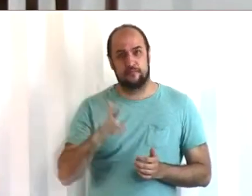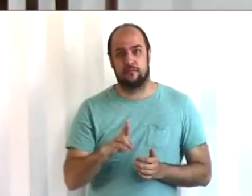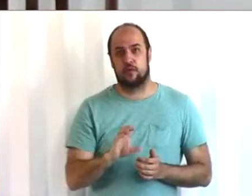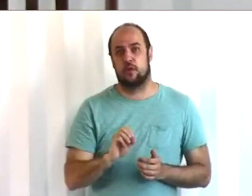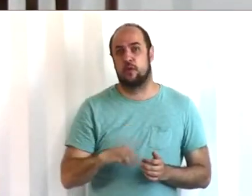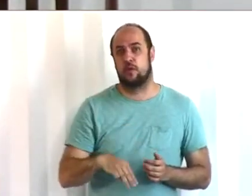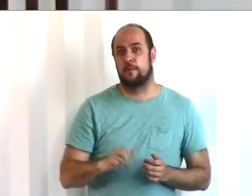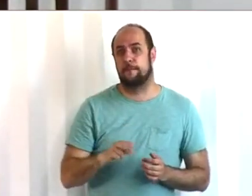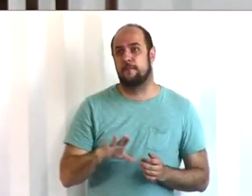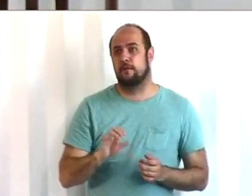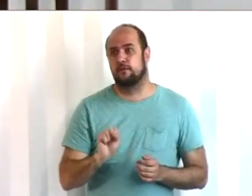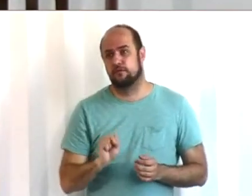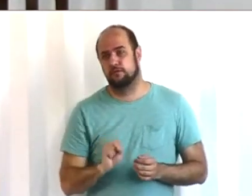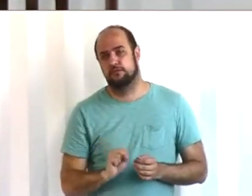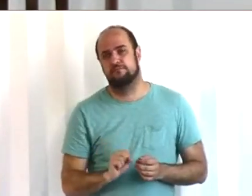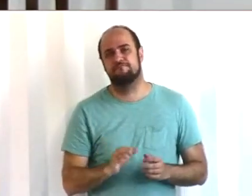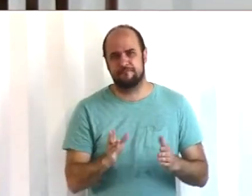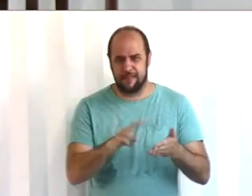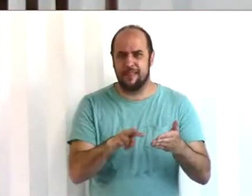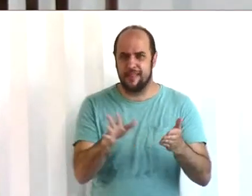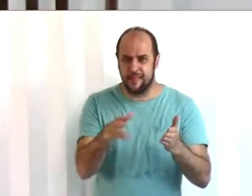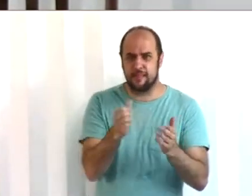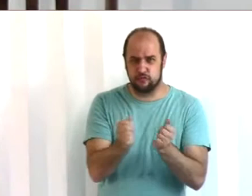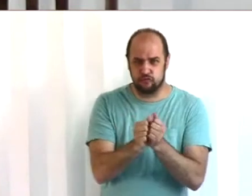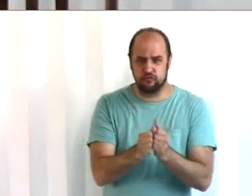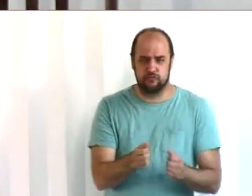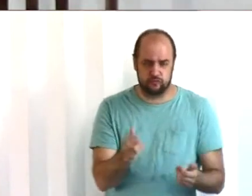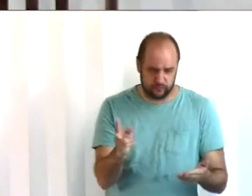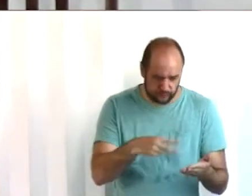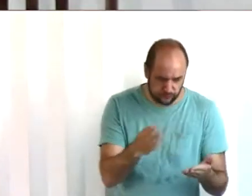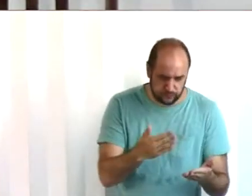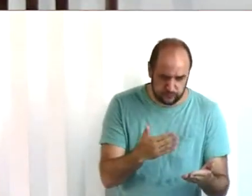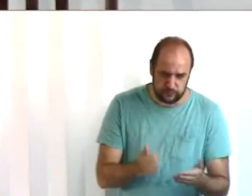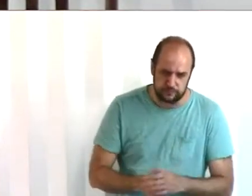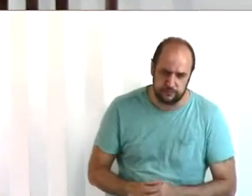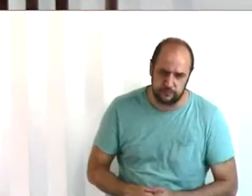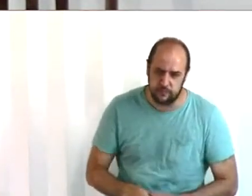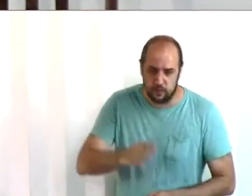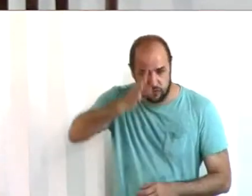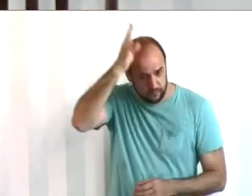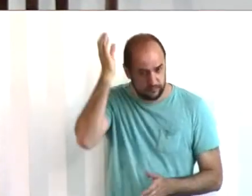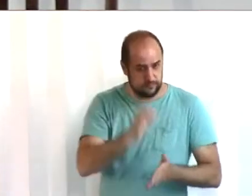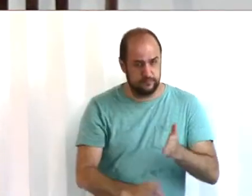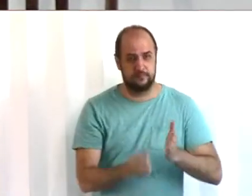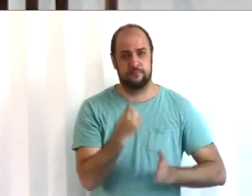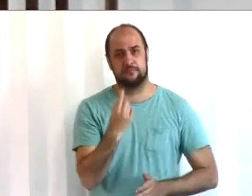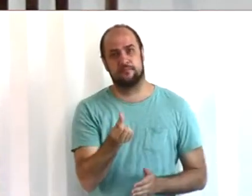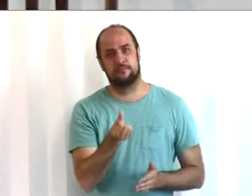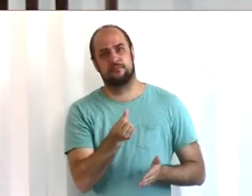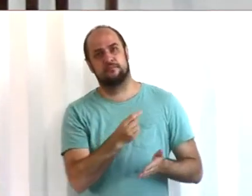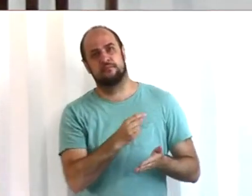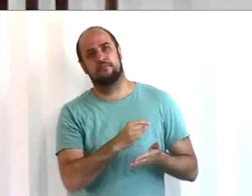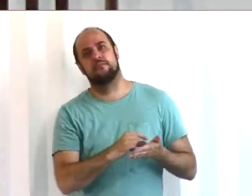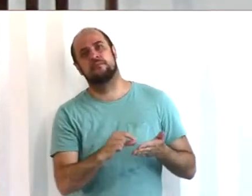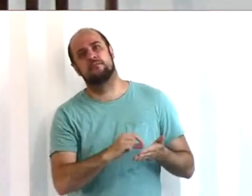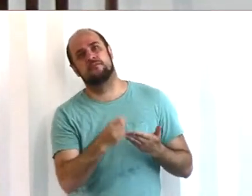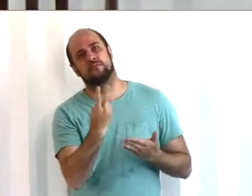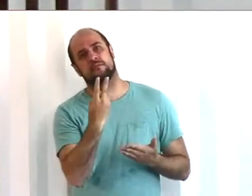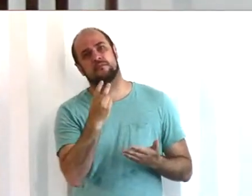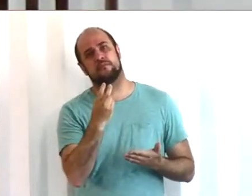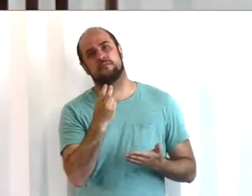16, se puderem abrir as escrituras, abram por favor, Romanos capítulo 16, dos versículos 25 a